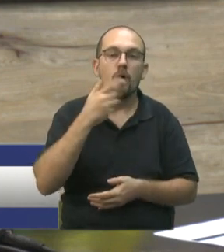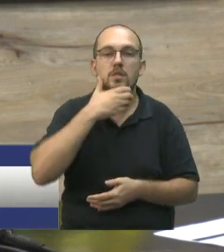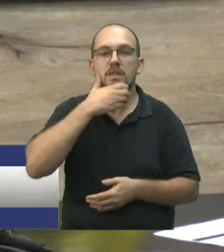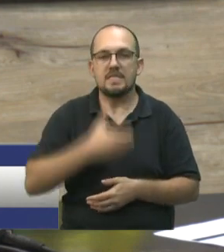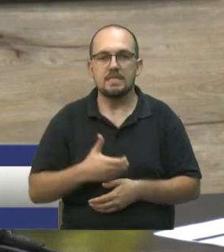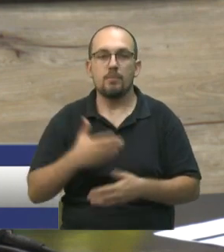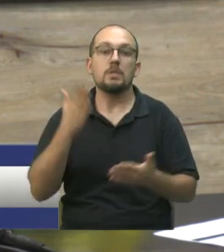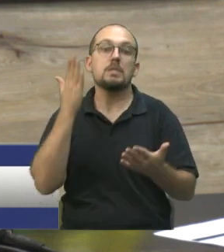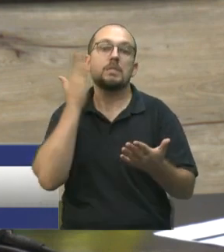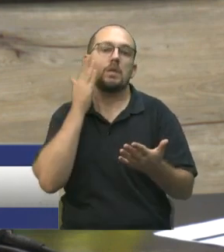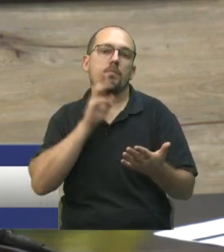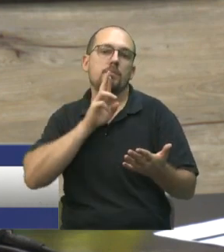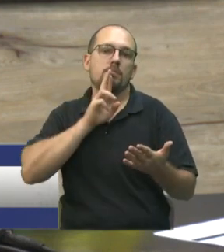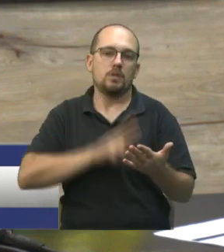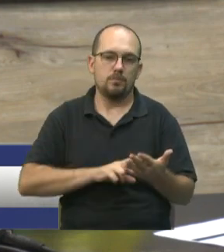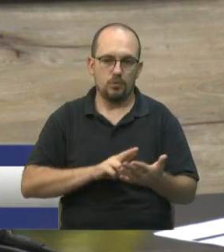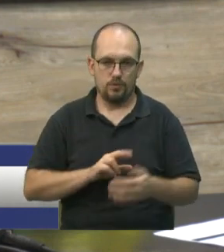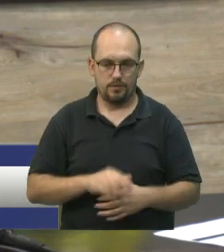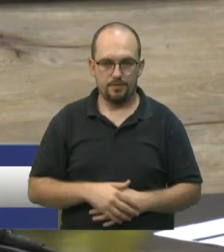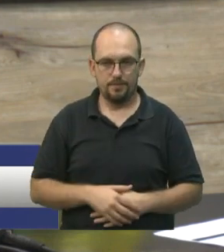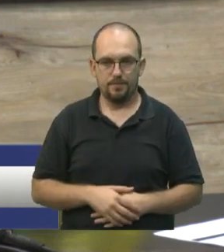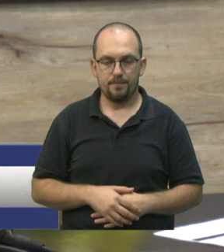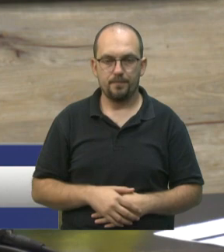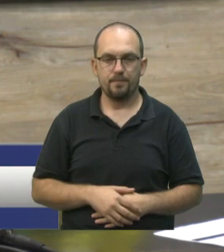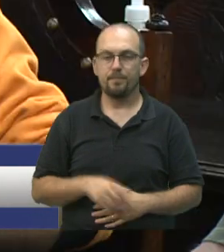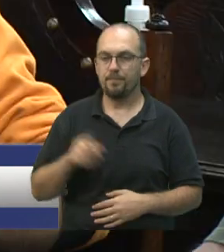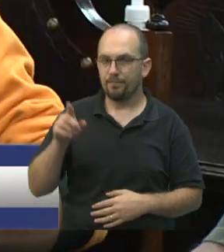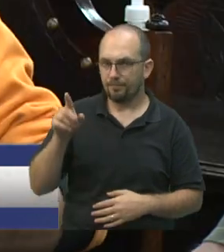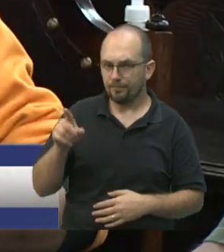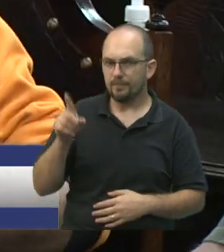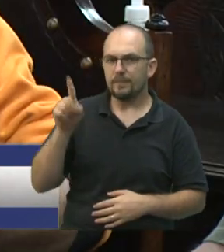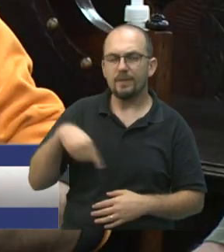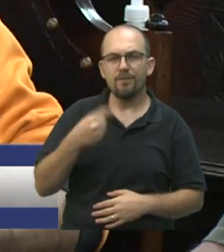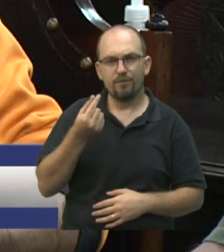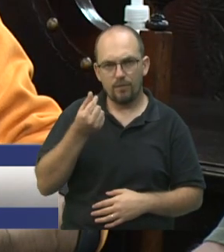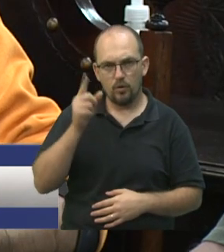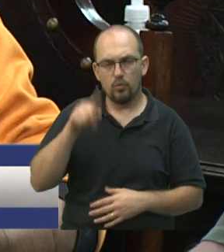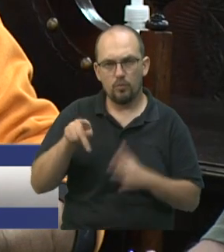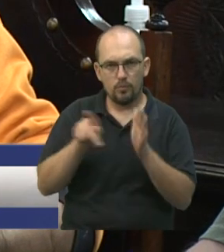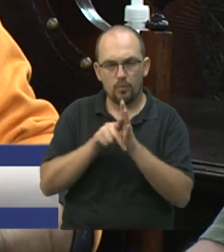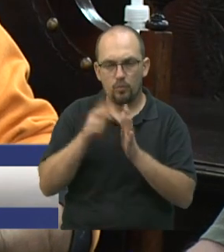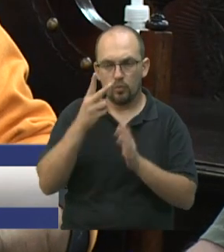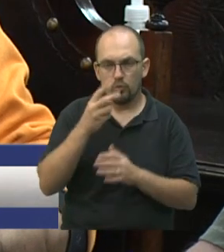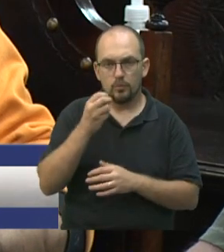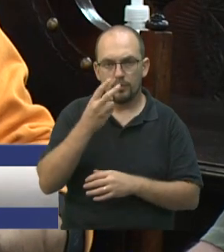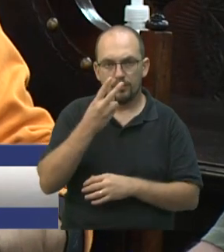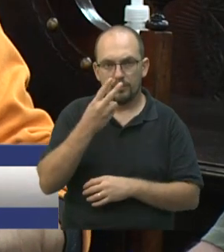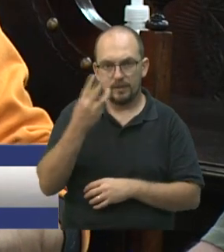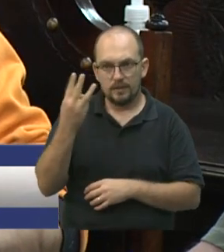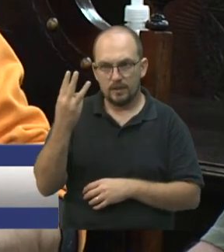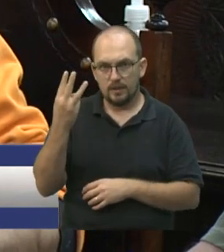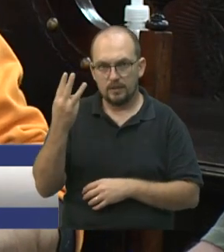2022. Então, esses valores são referentes à arrecadação de 2023, fora o